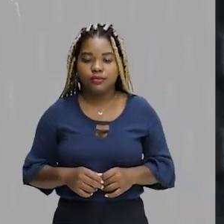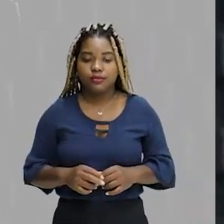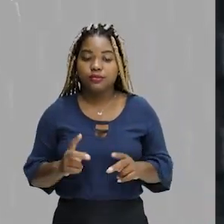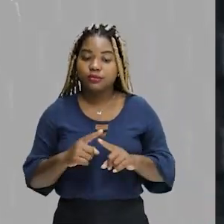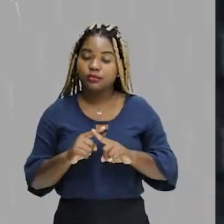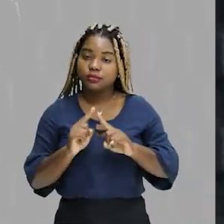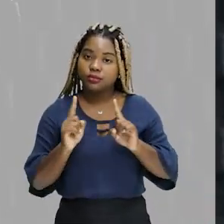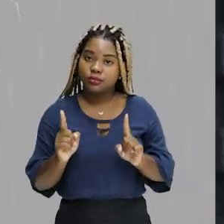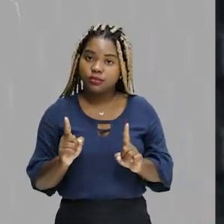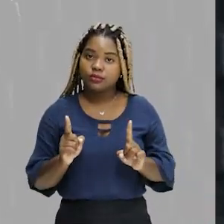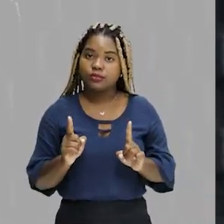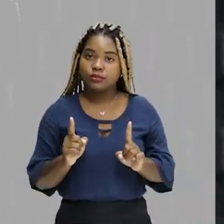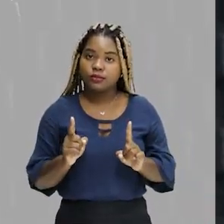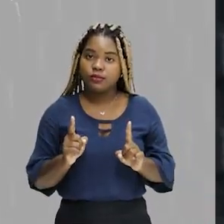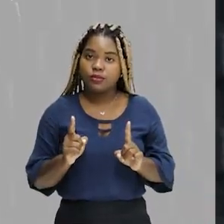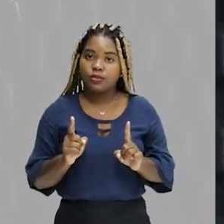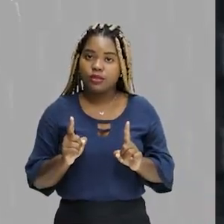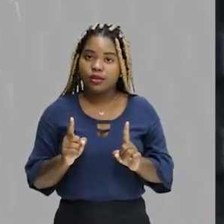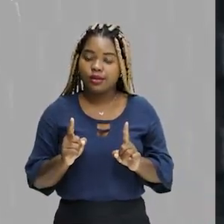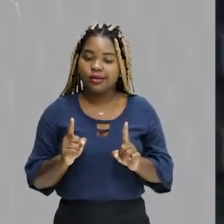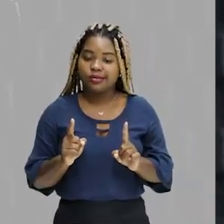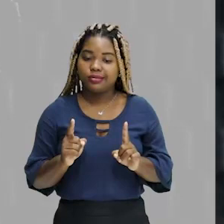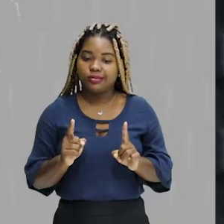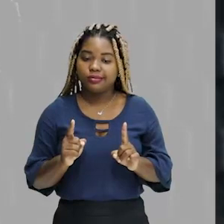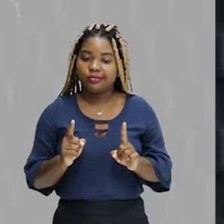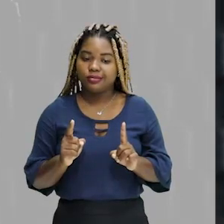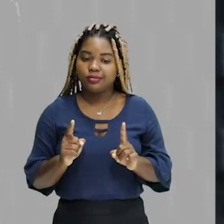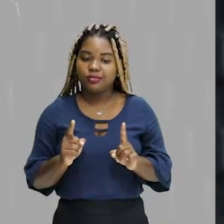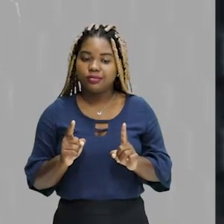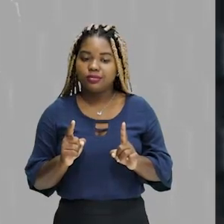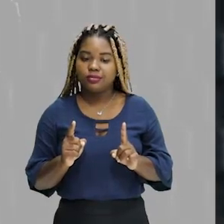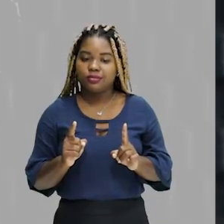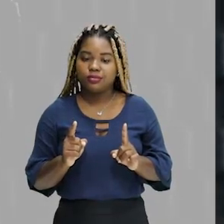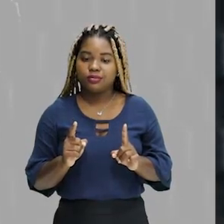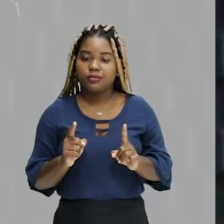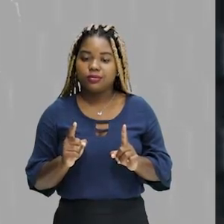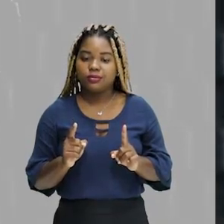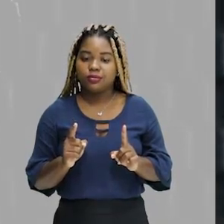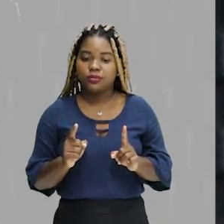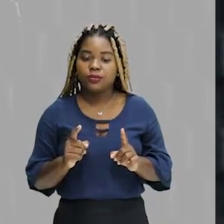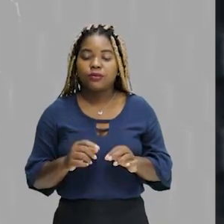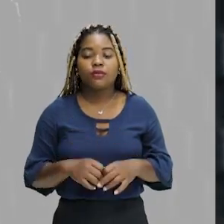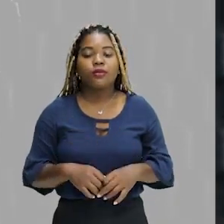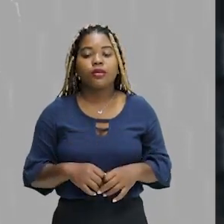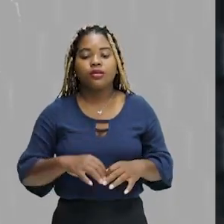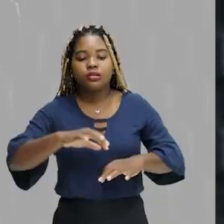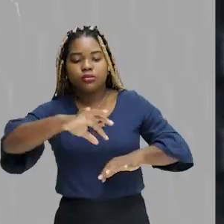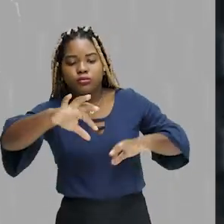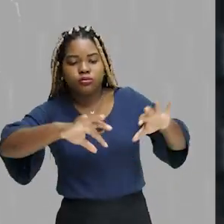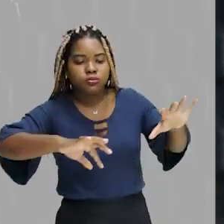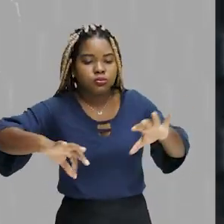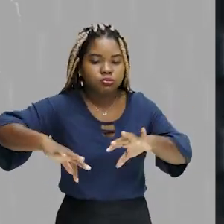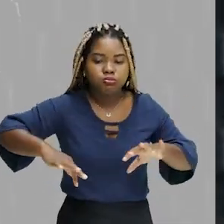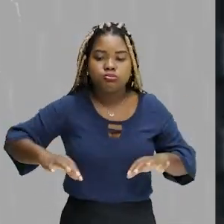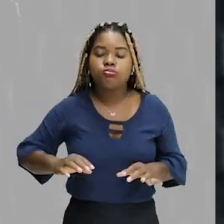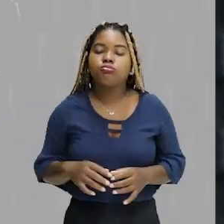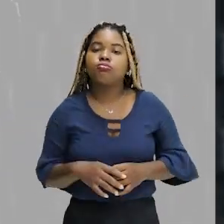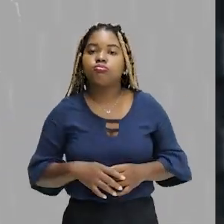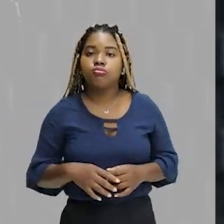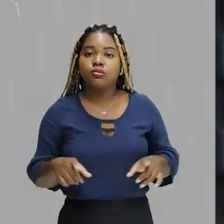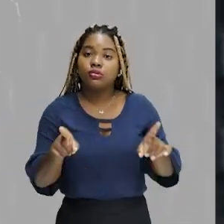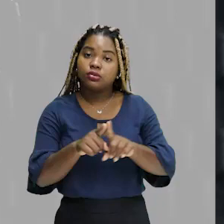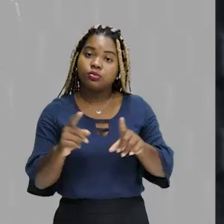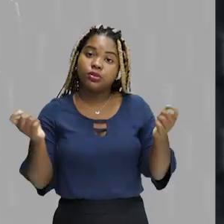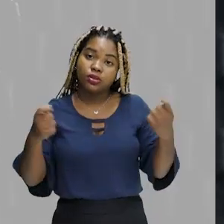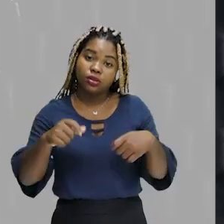Só que os inseticidas, eles não são seletivos. Então, eles agem também